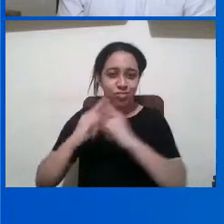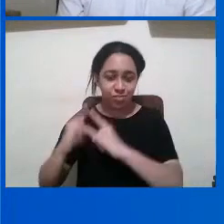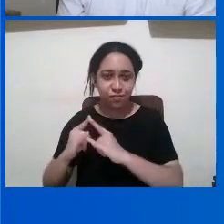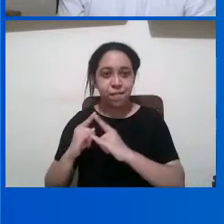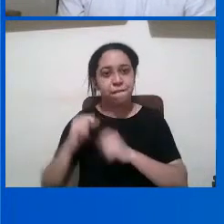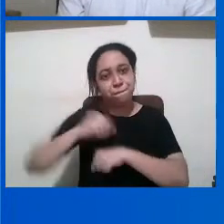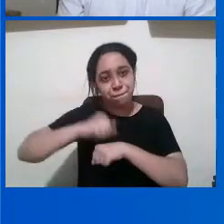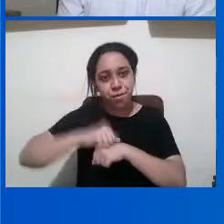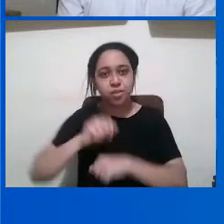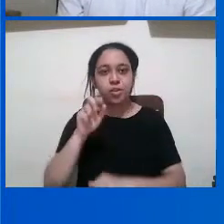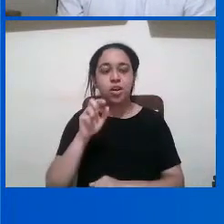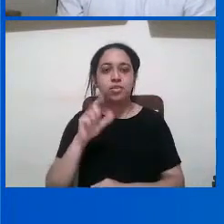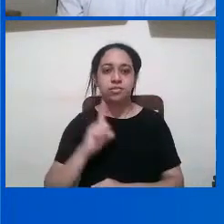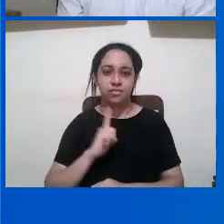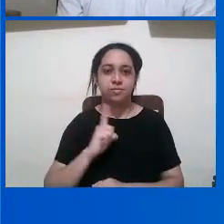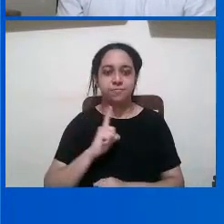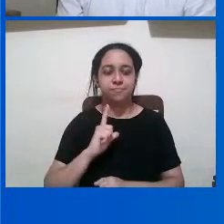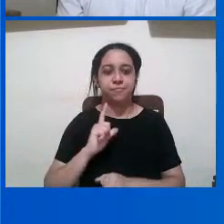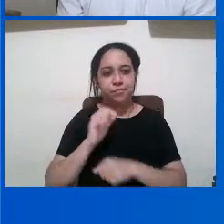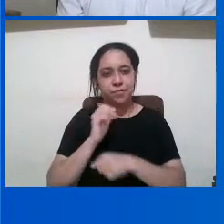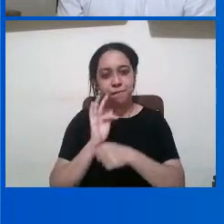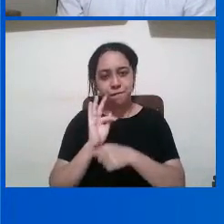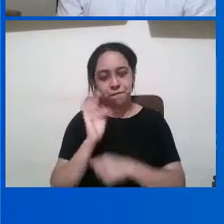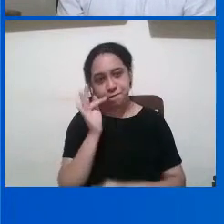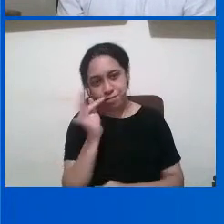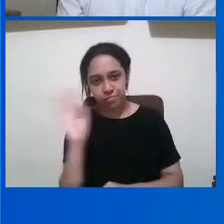pode passar o próximo